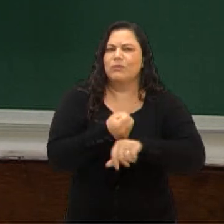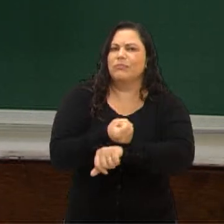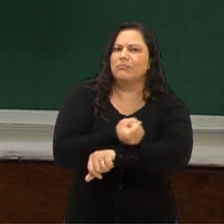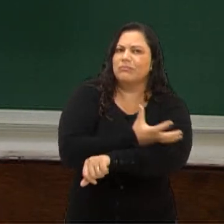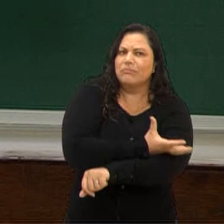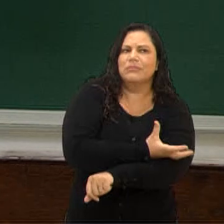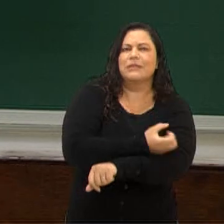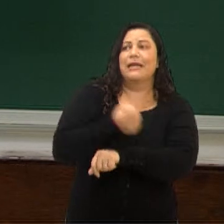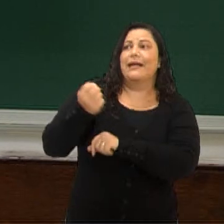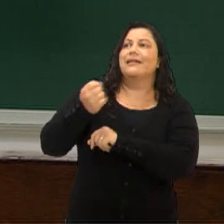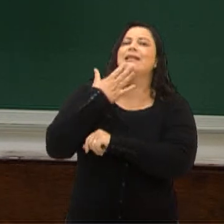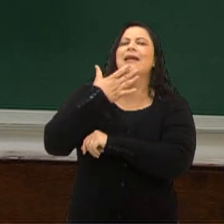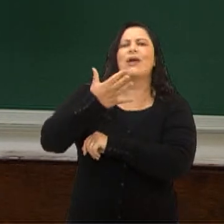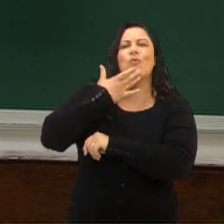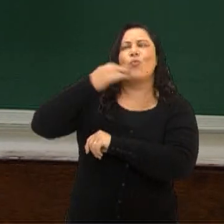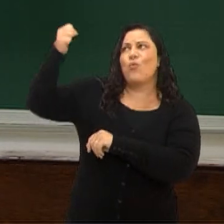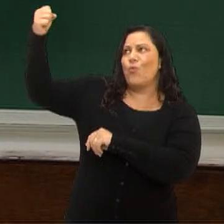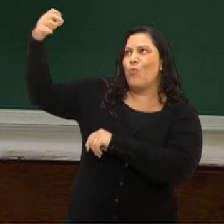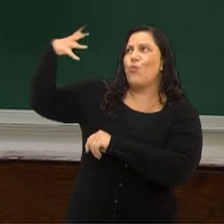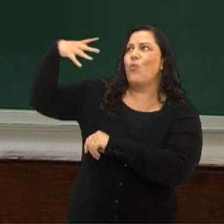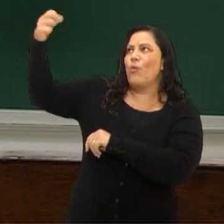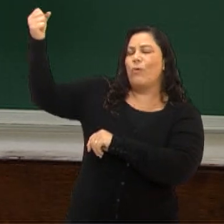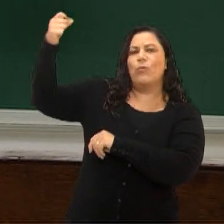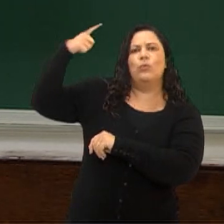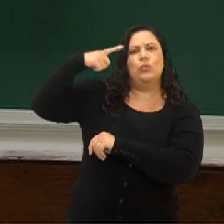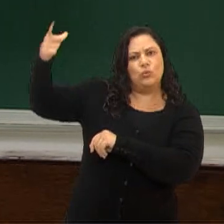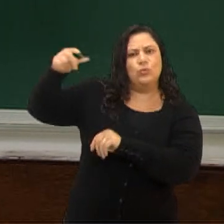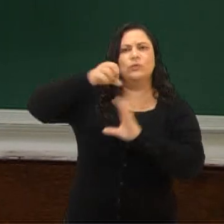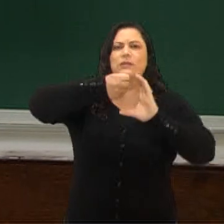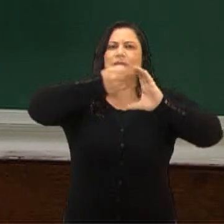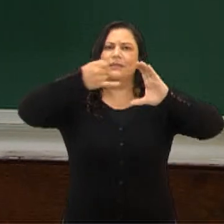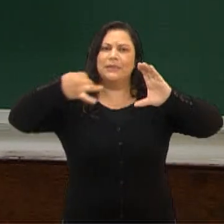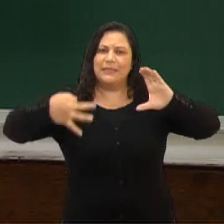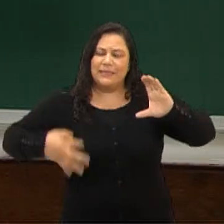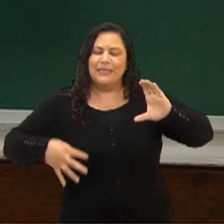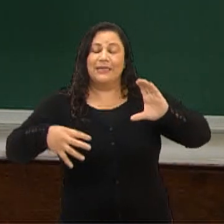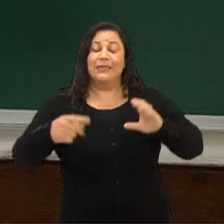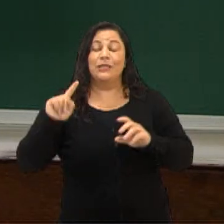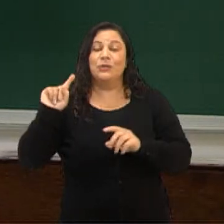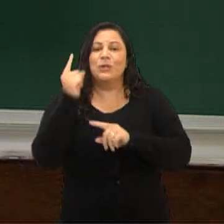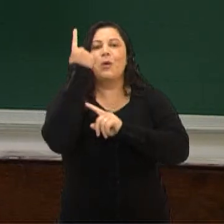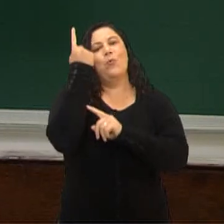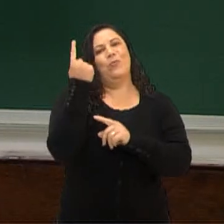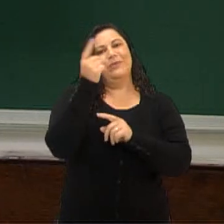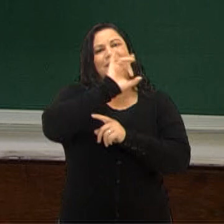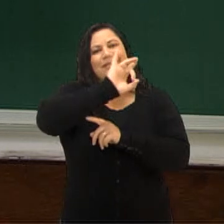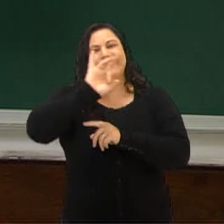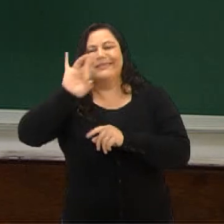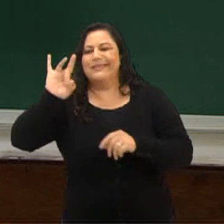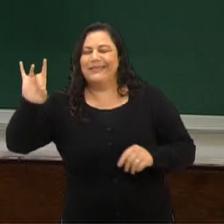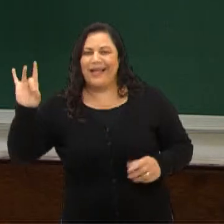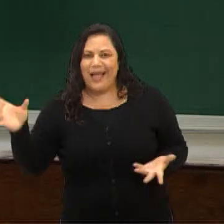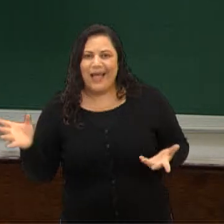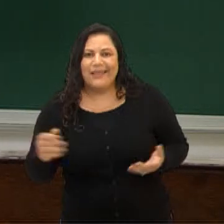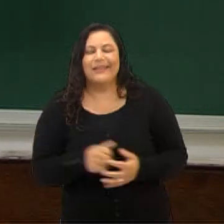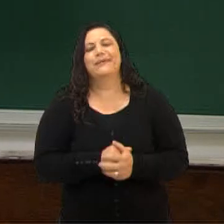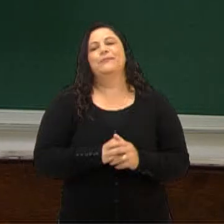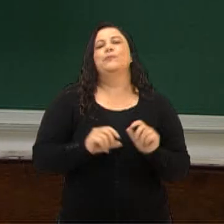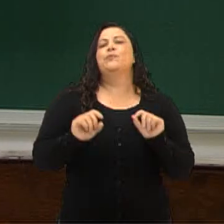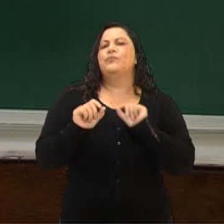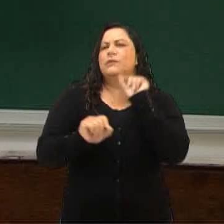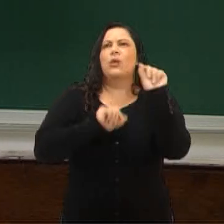do Lautrec e do Van Gogh. Tá? São as características singulares de cada artista, então não tem como apontar qual que é a verdadeira característica